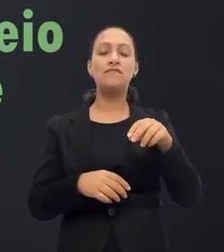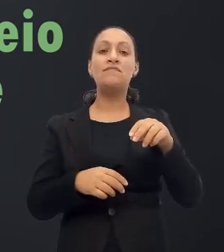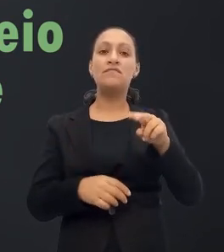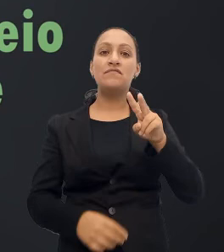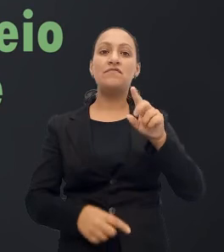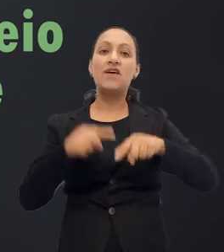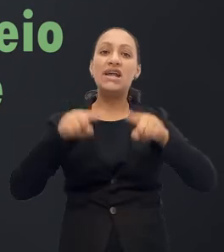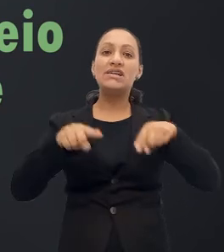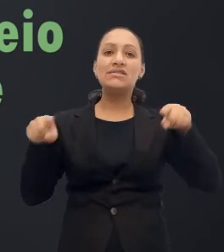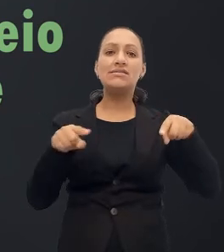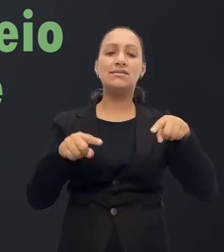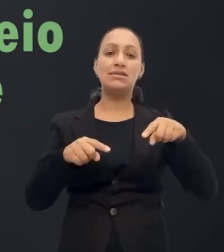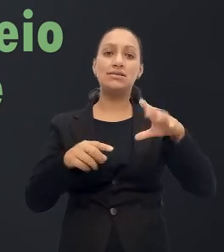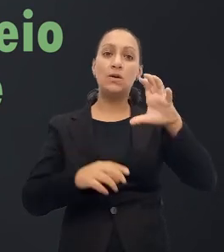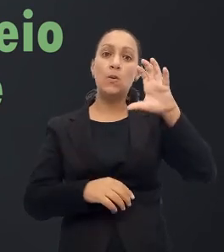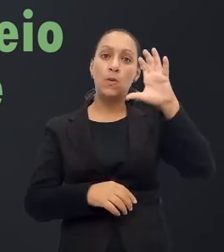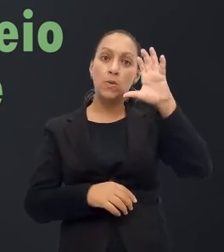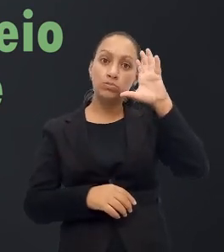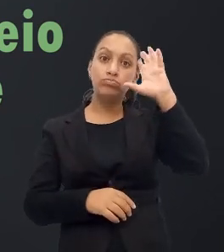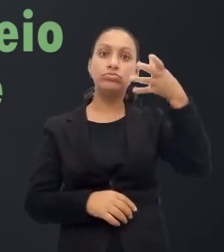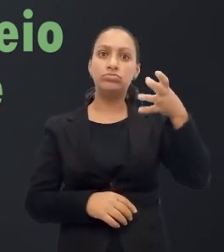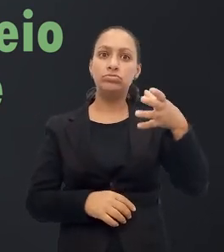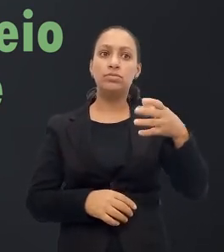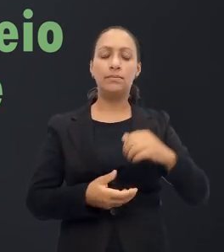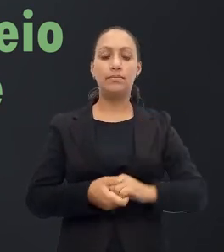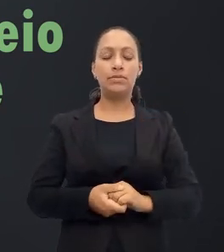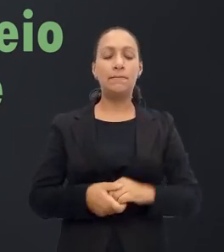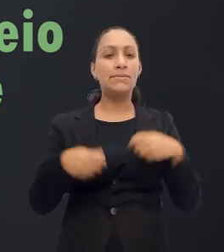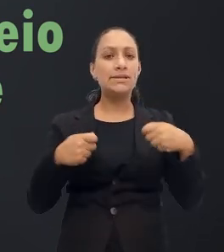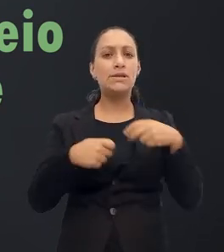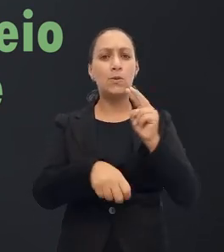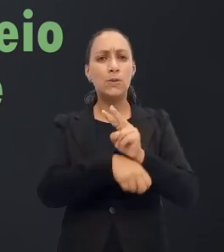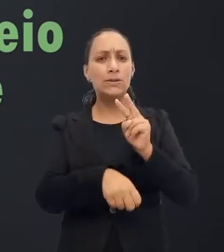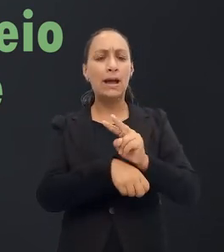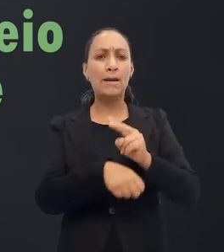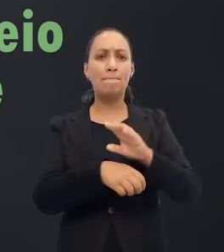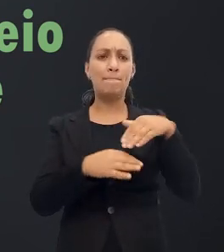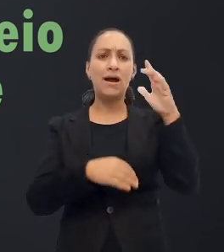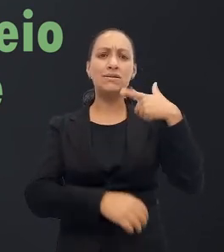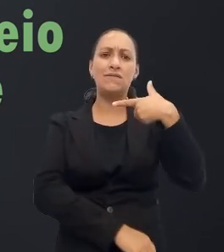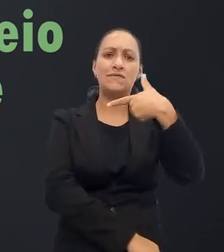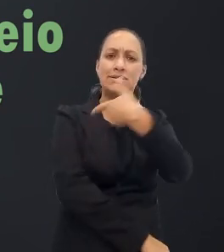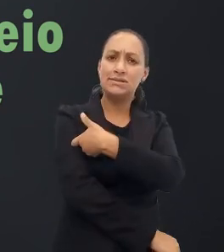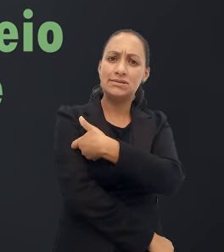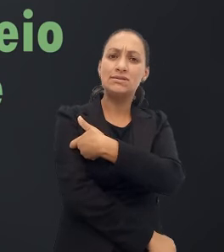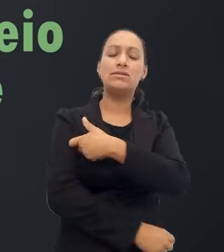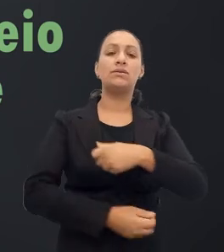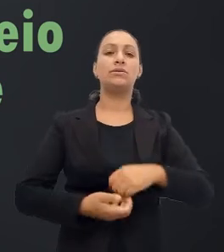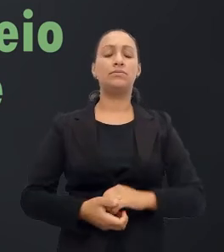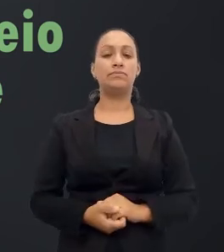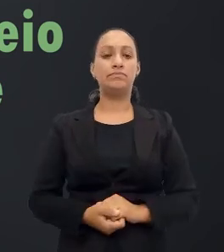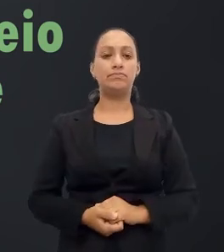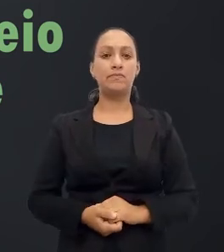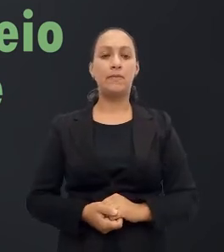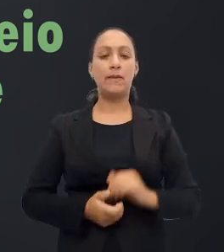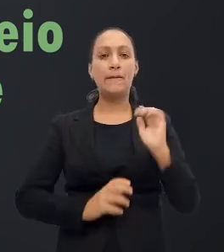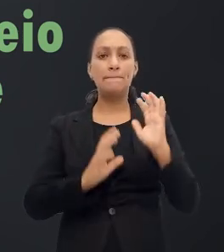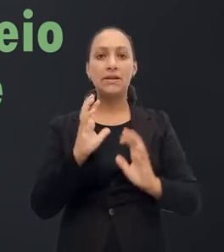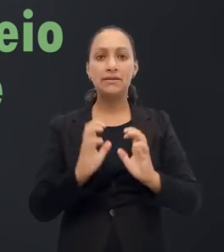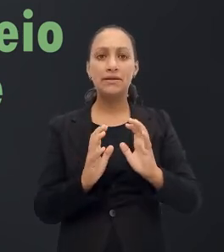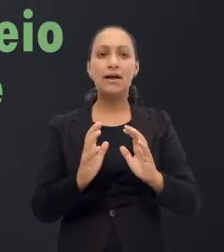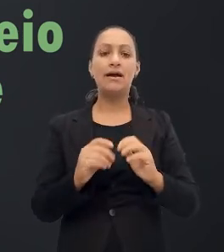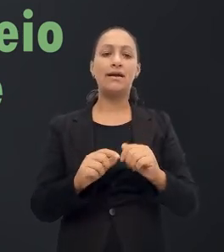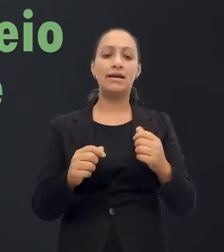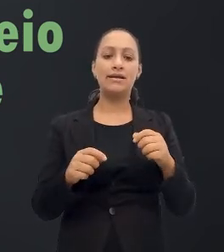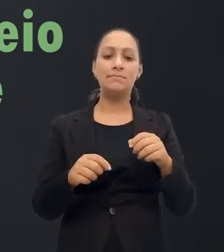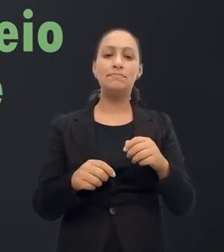mesma, né? A gente tem que realmente tomar cuidado, continuar a intensificar ainda mais a vacinação, brigar por vacina mesmo,